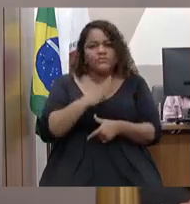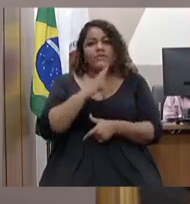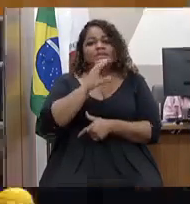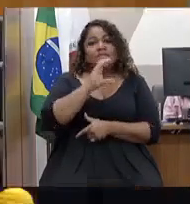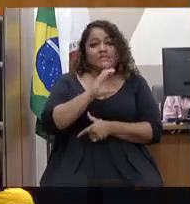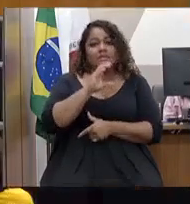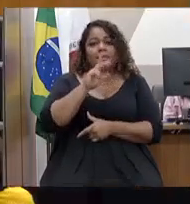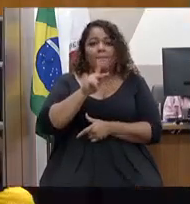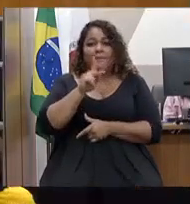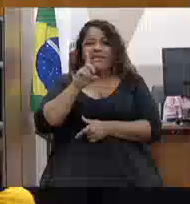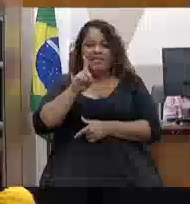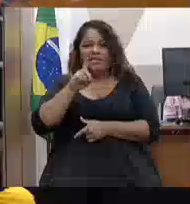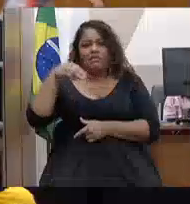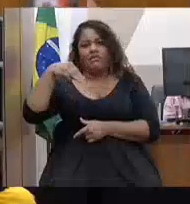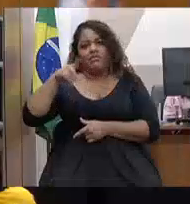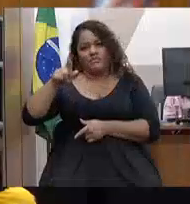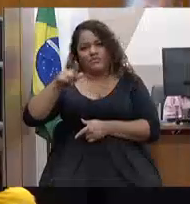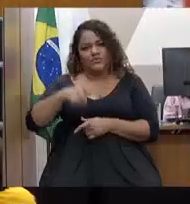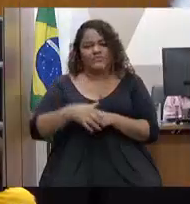MG